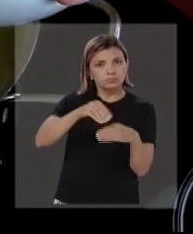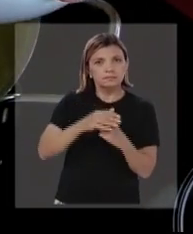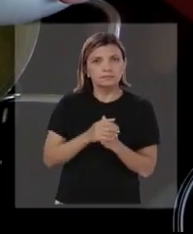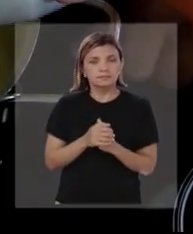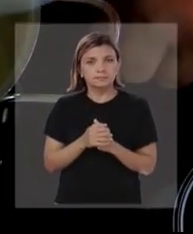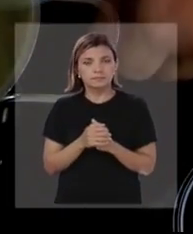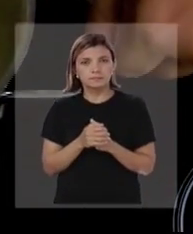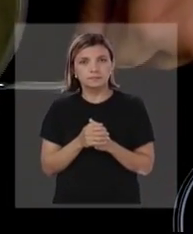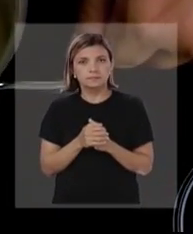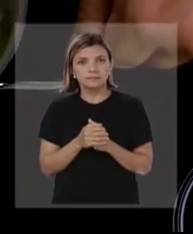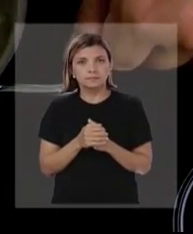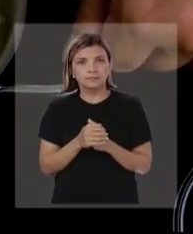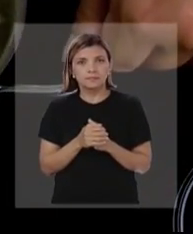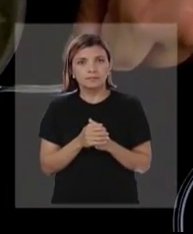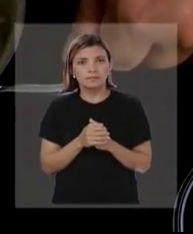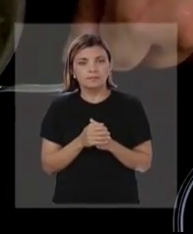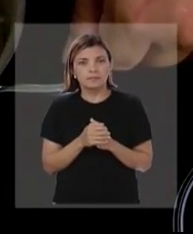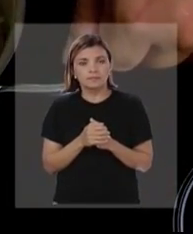guariroba.